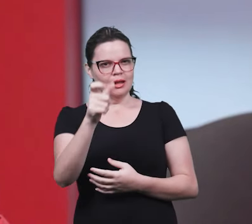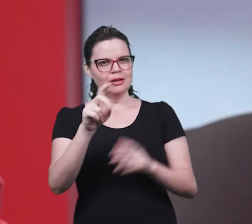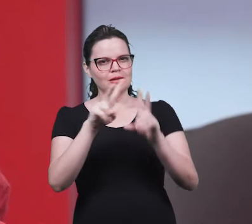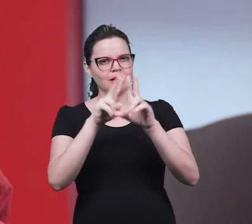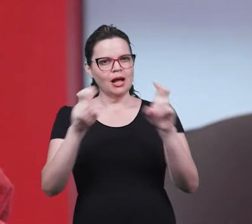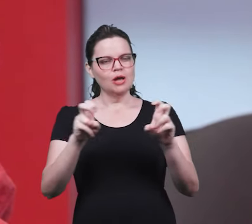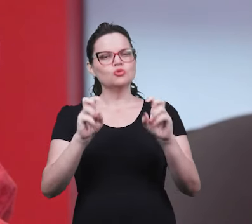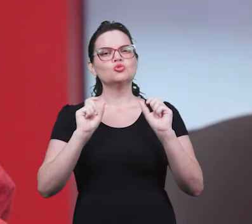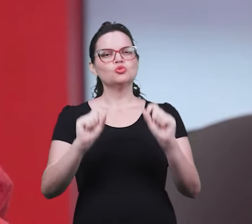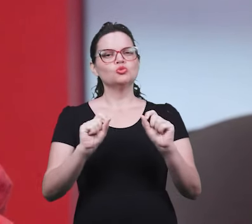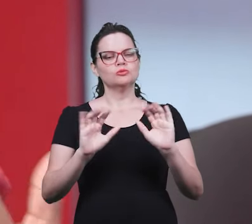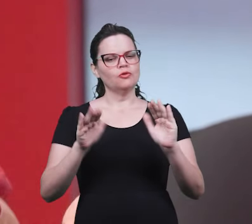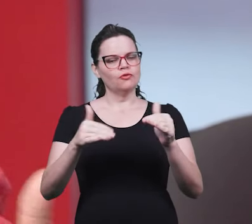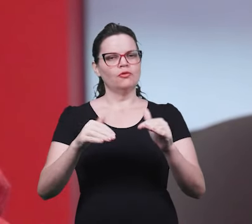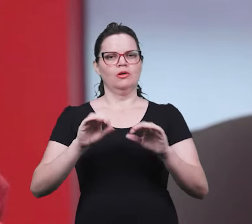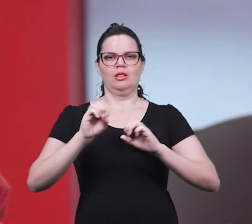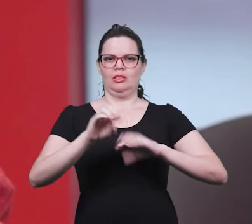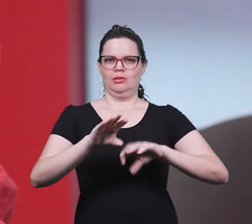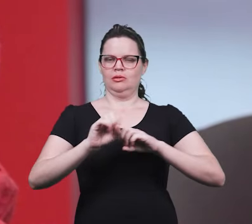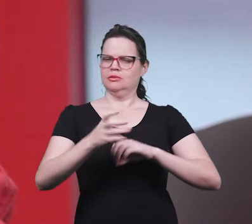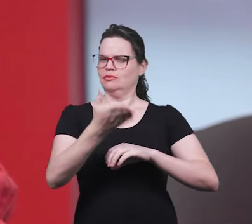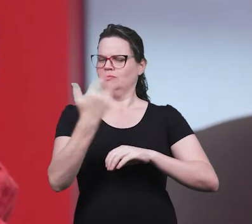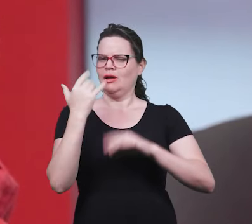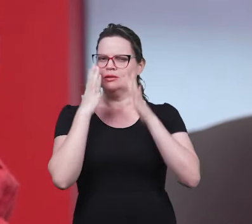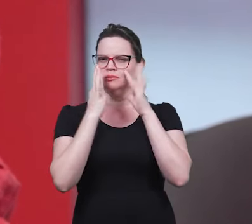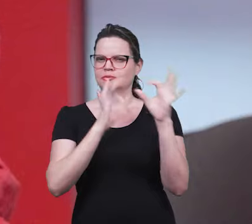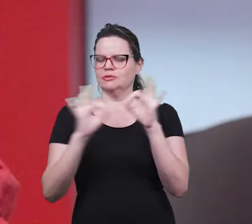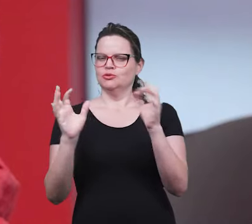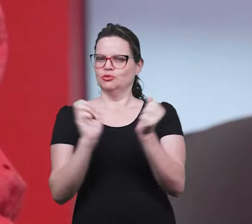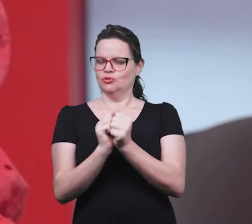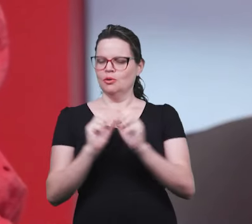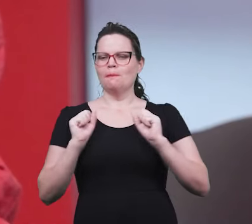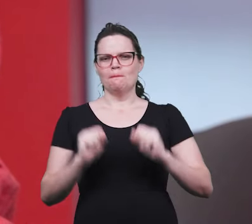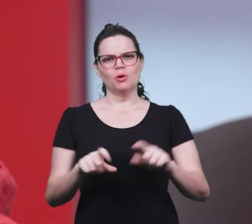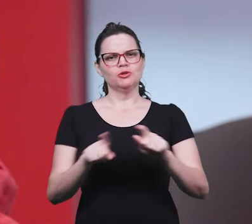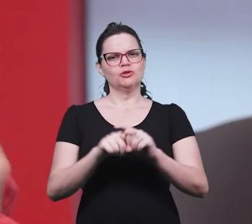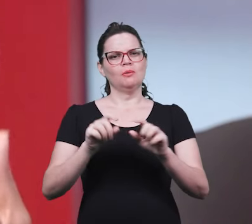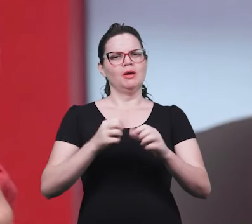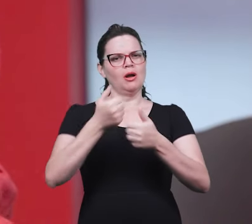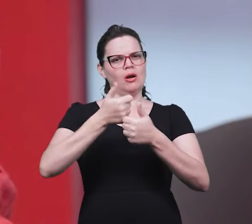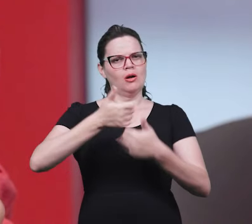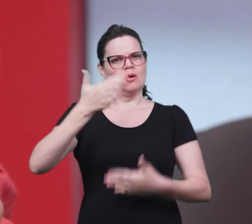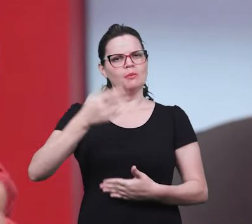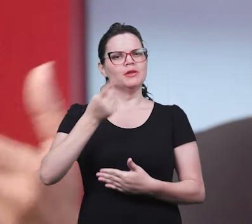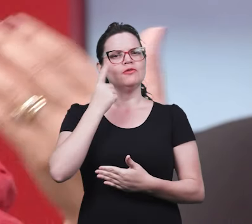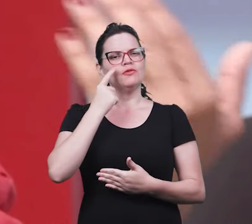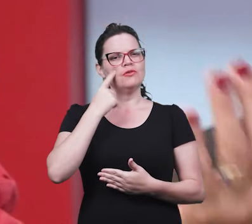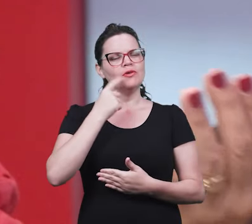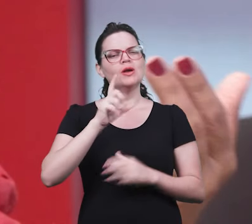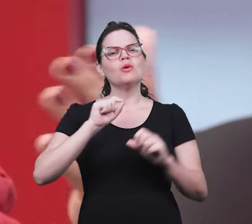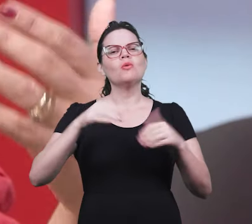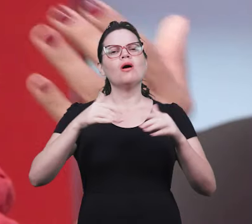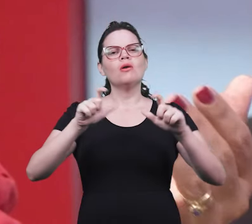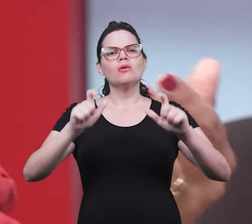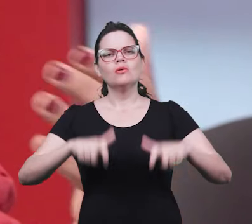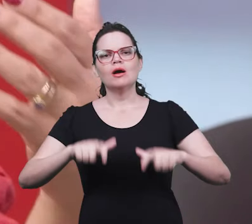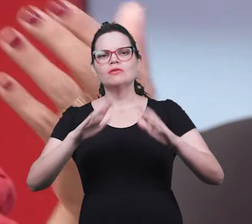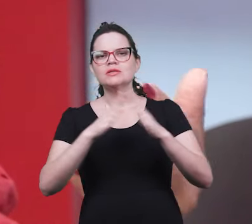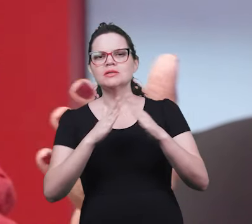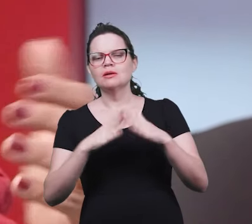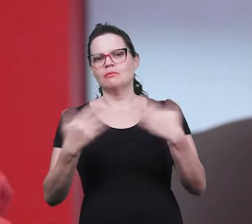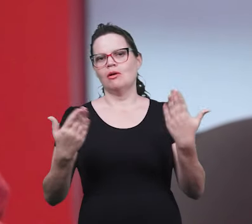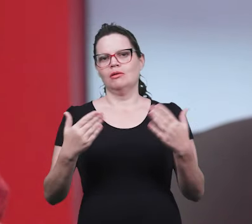temas relacionados à educação, fique conosco. Se apresente também, diga de onde você nos assiste, qual cidade,